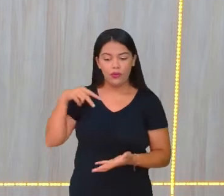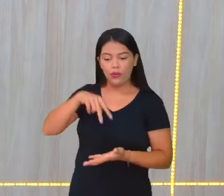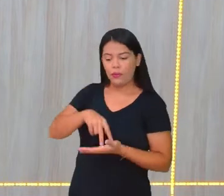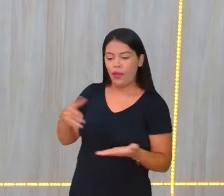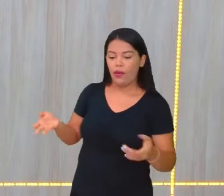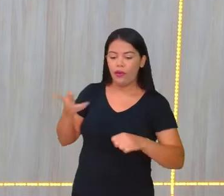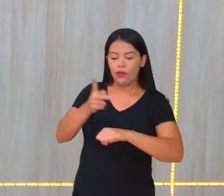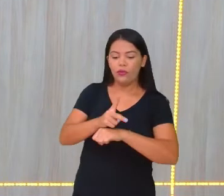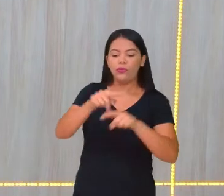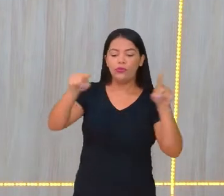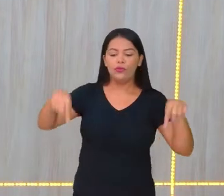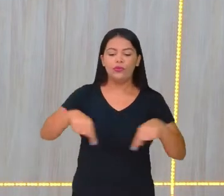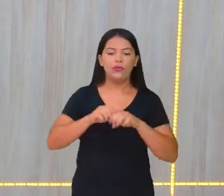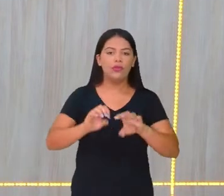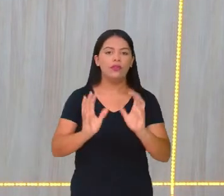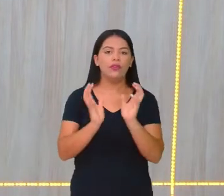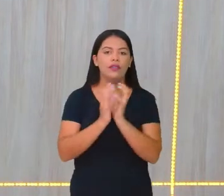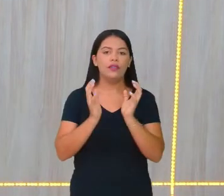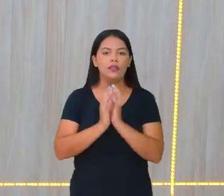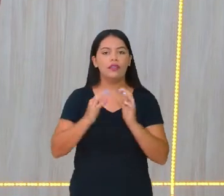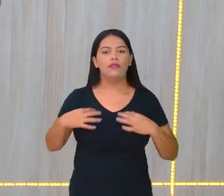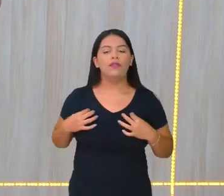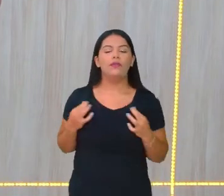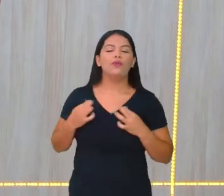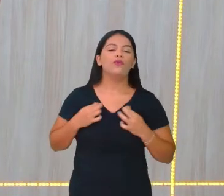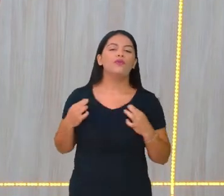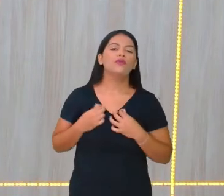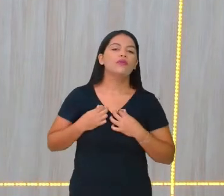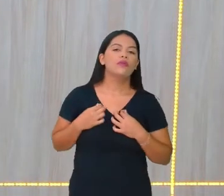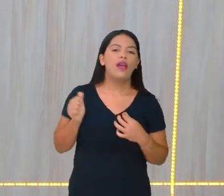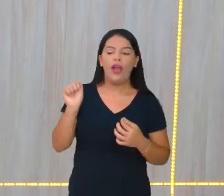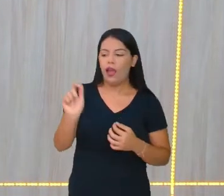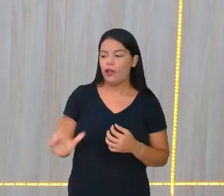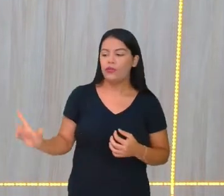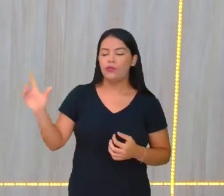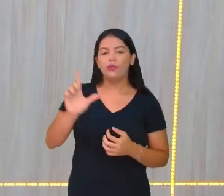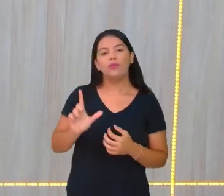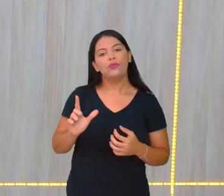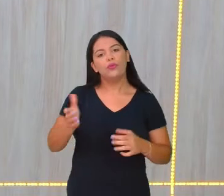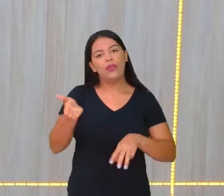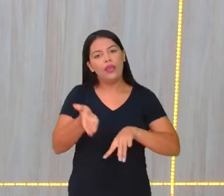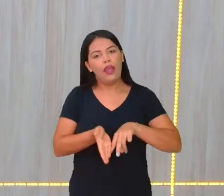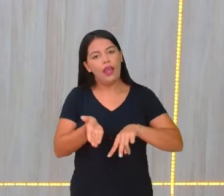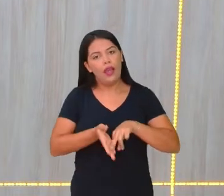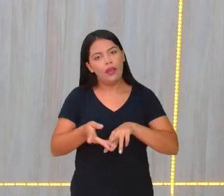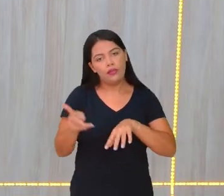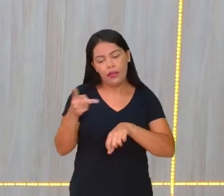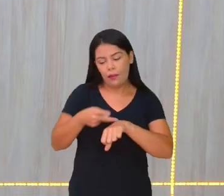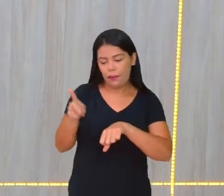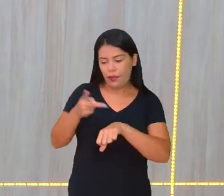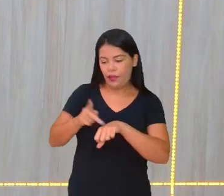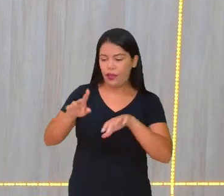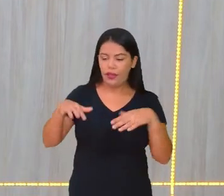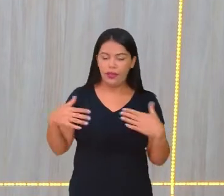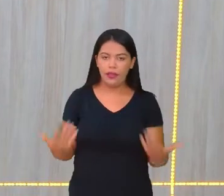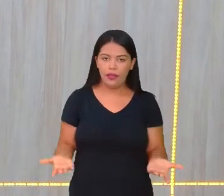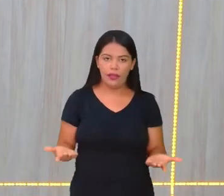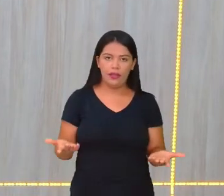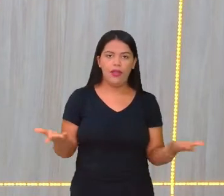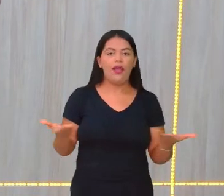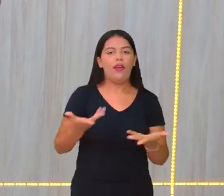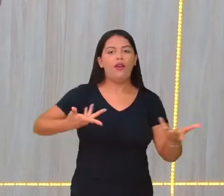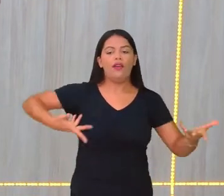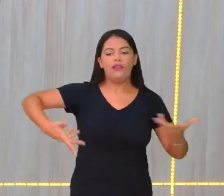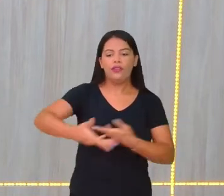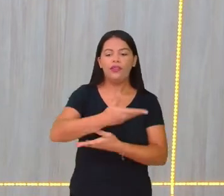Educa Recife, visto blusa azul, calça preta e estarei aqui